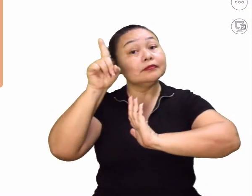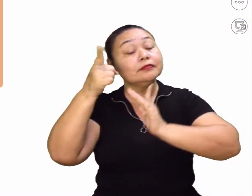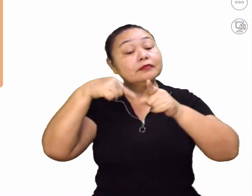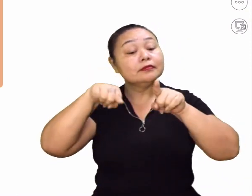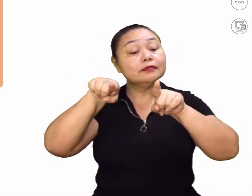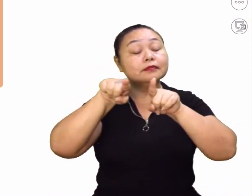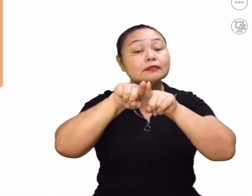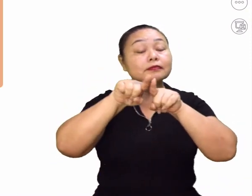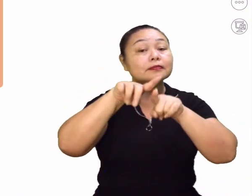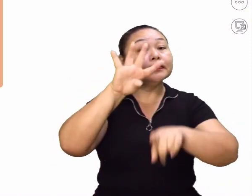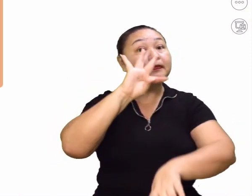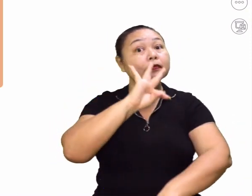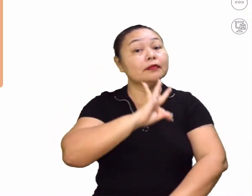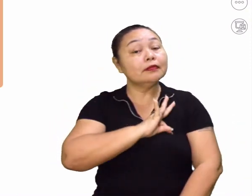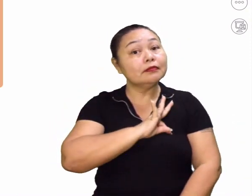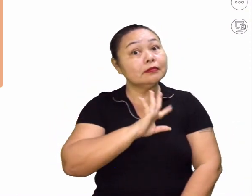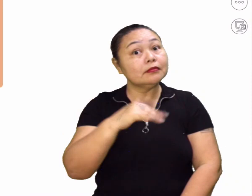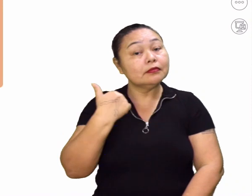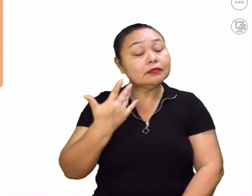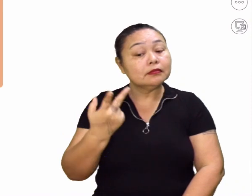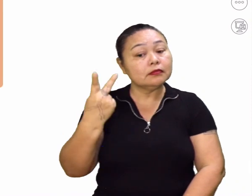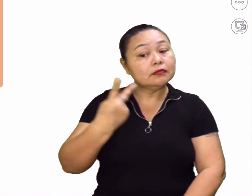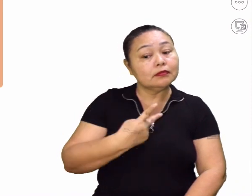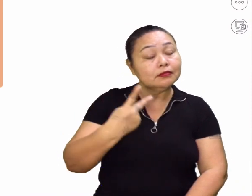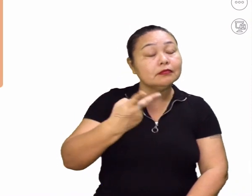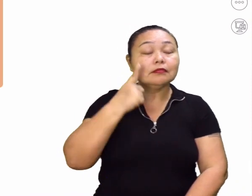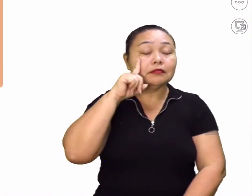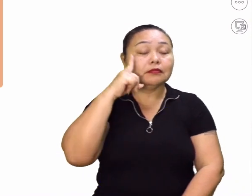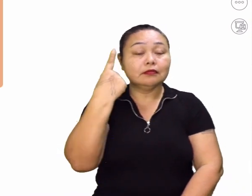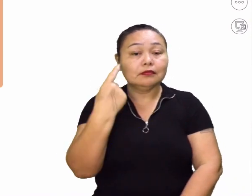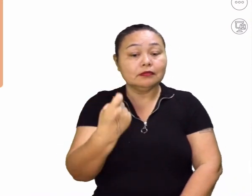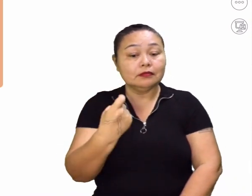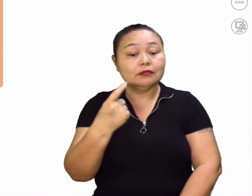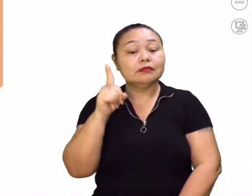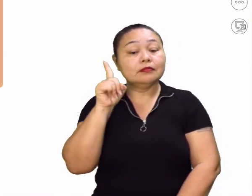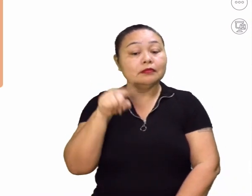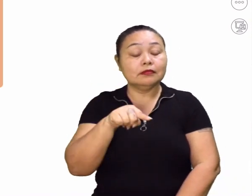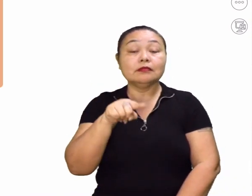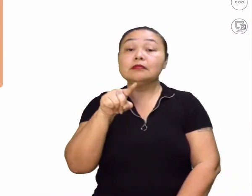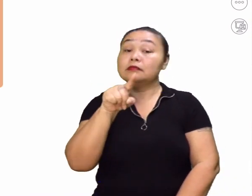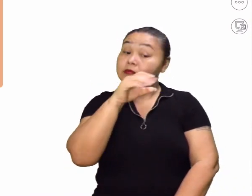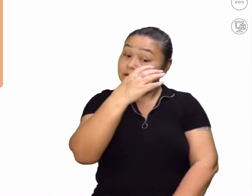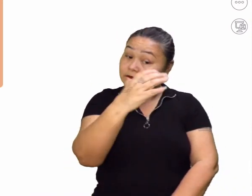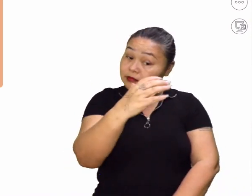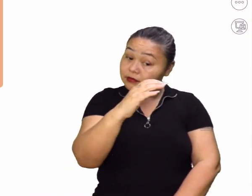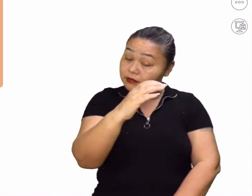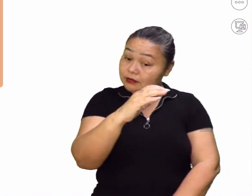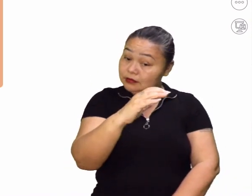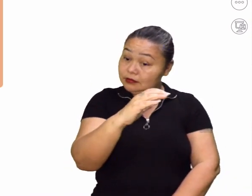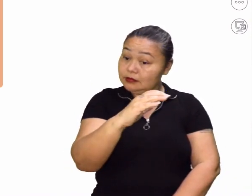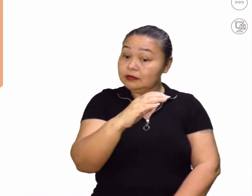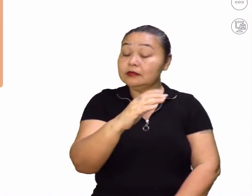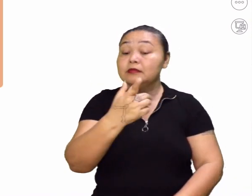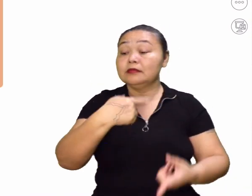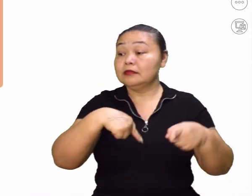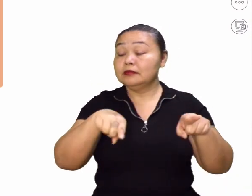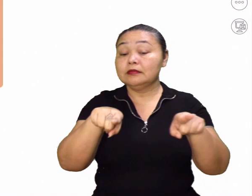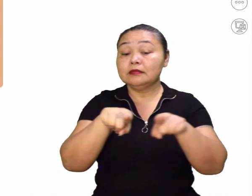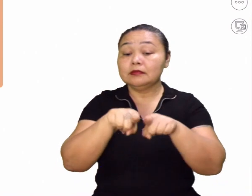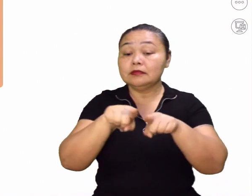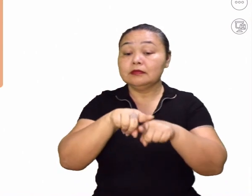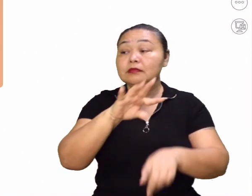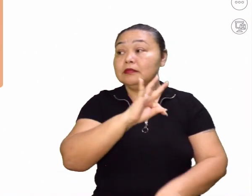técnica. Olha só, Rogério. Interessante, né? Com Ela certeza. é, ao mesmo tempo, ciência e é